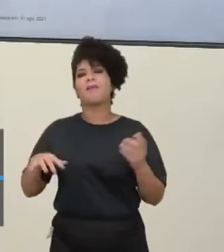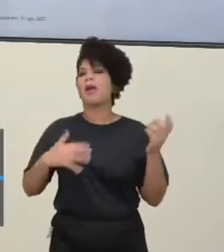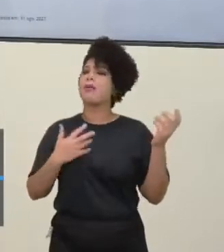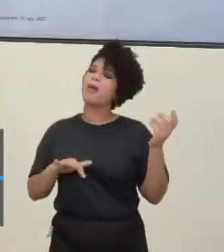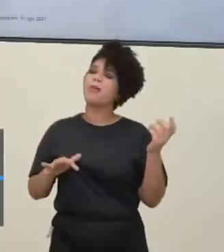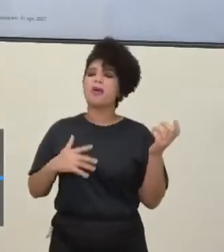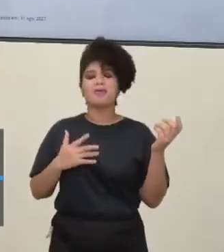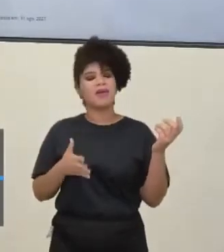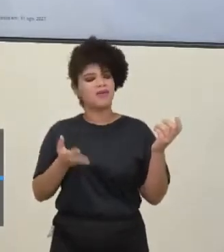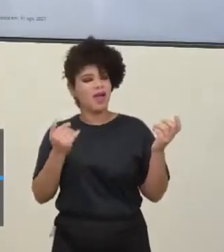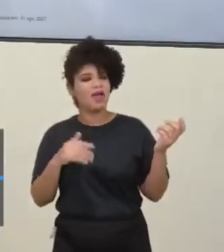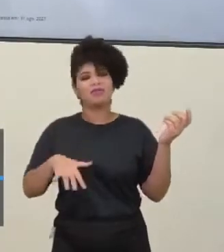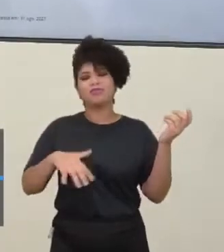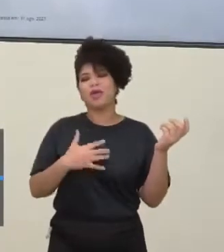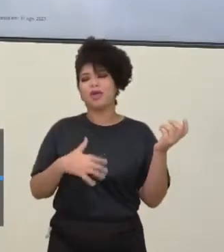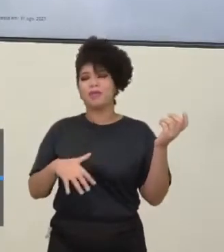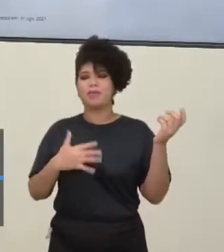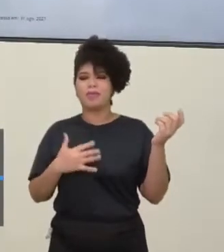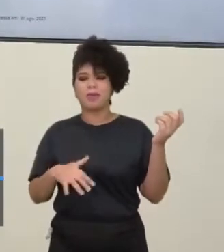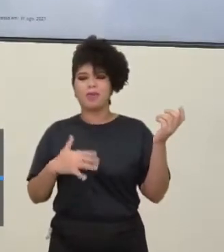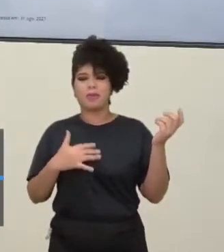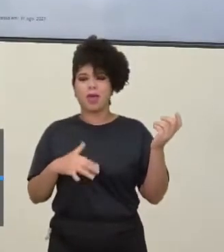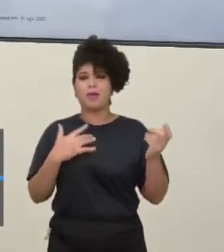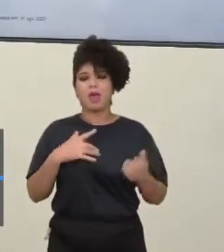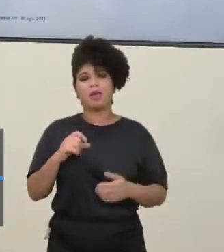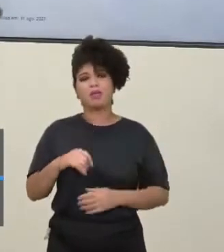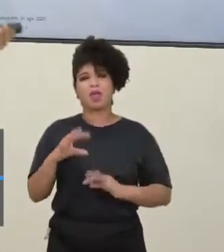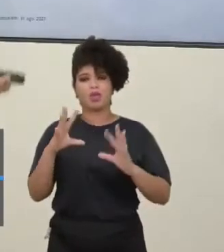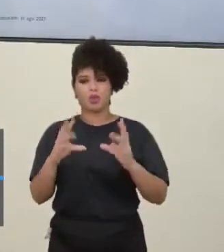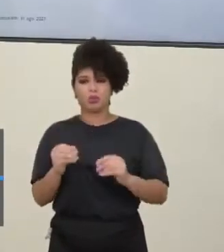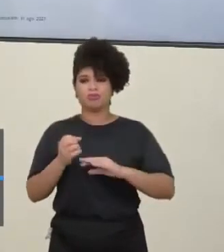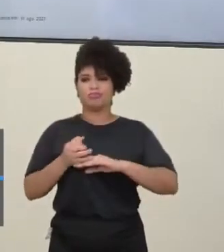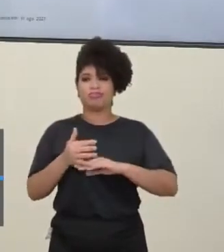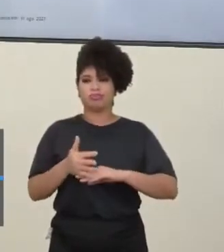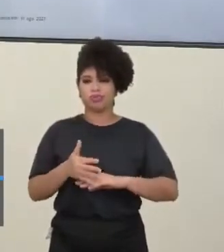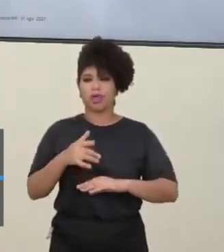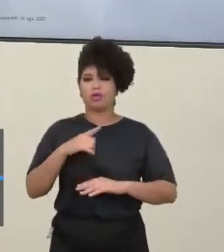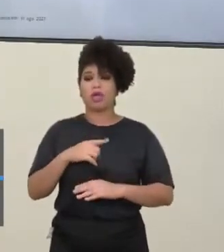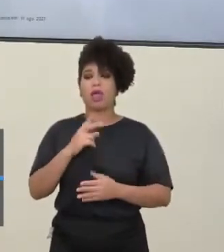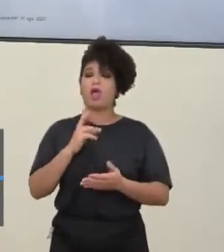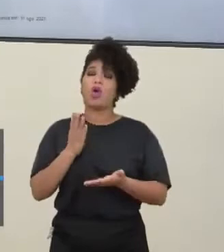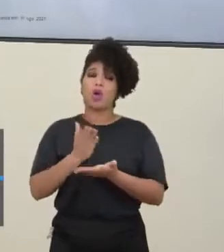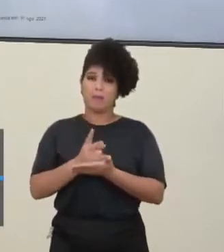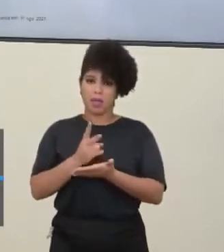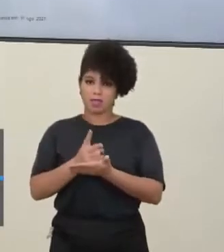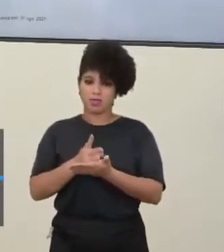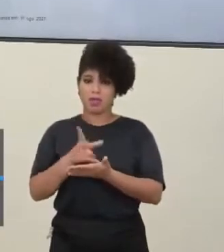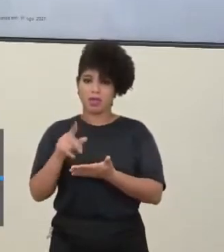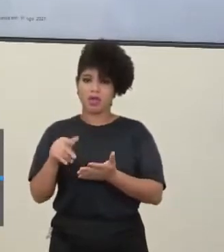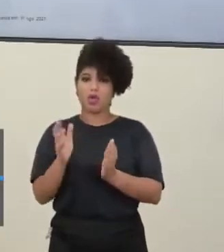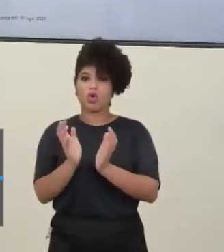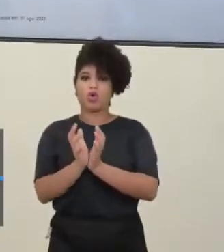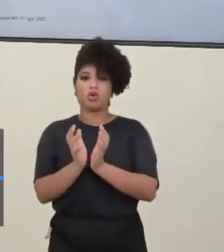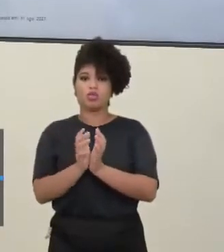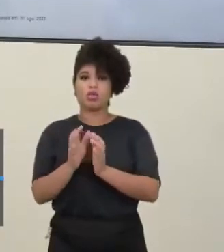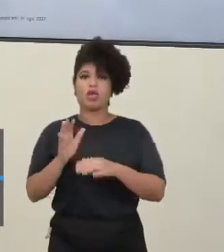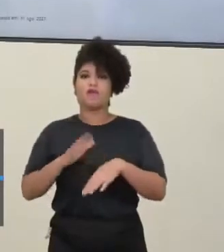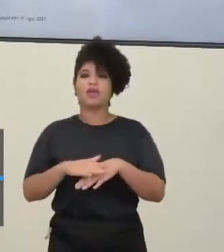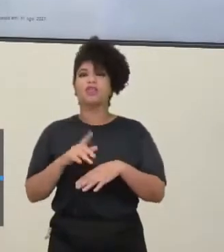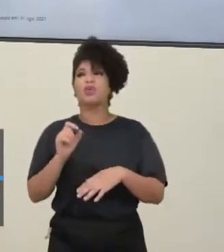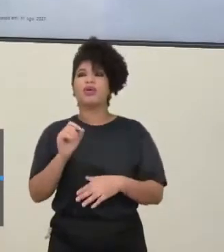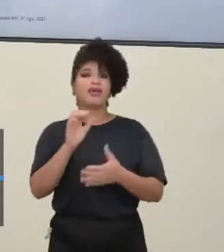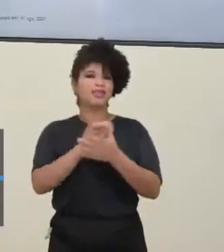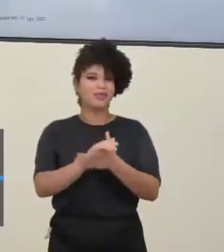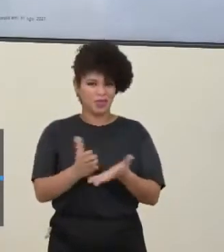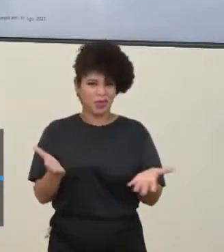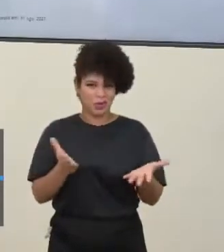só para animar esses bailes. Eles tocavam a noite inteira. Que é a mesma orquestra hoje em dia, né, que faz baile de formatura, que faz baile de casamento,